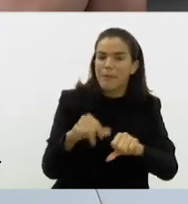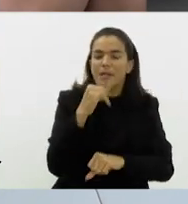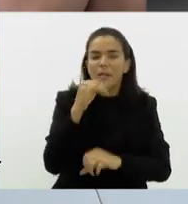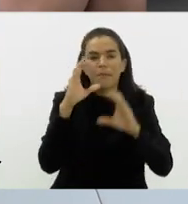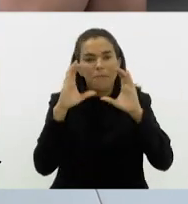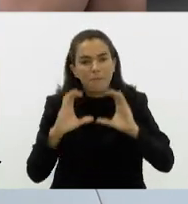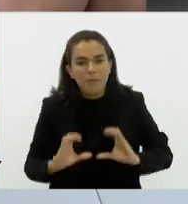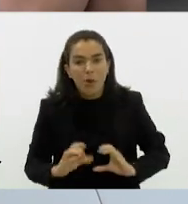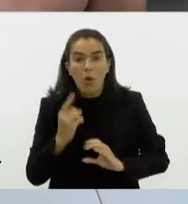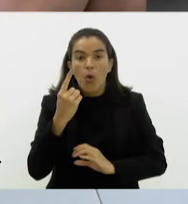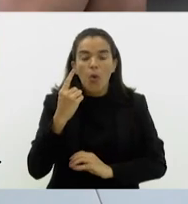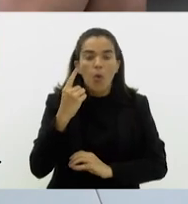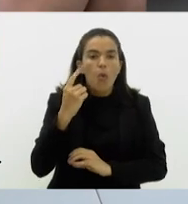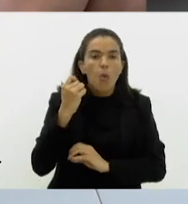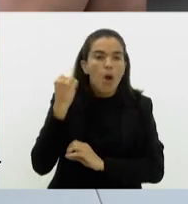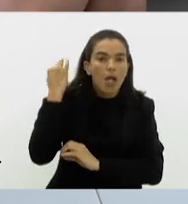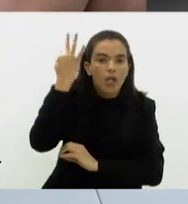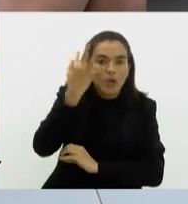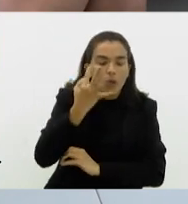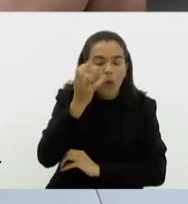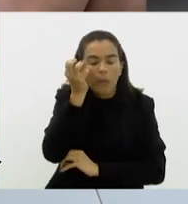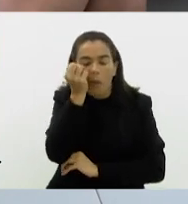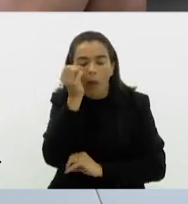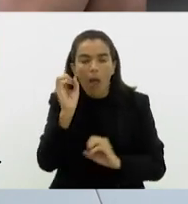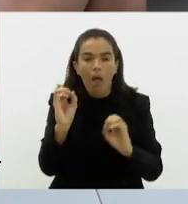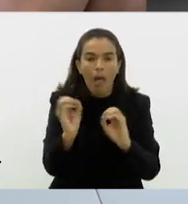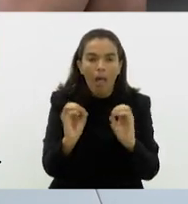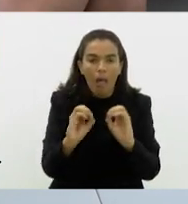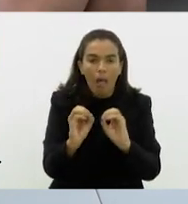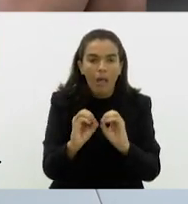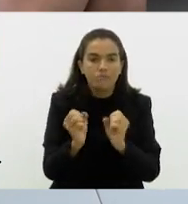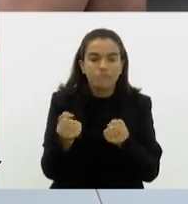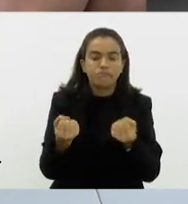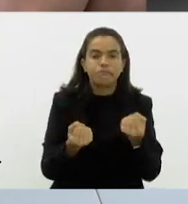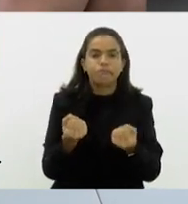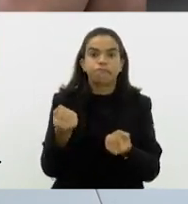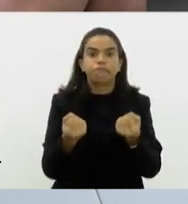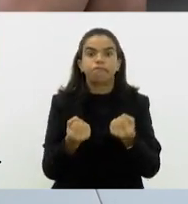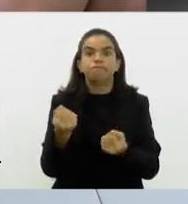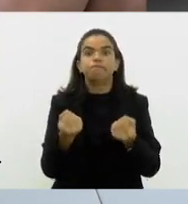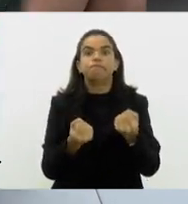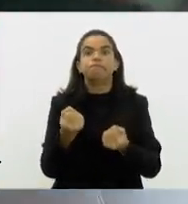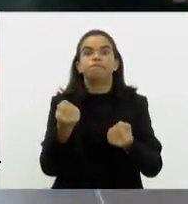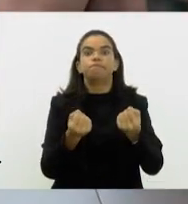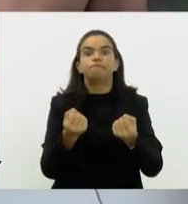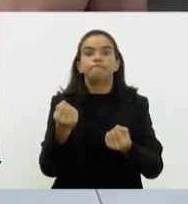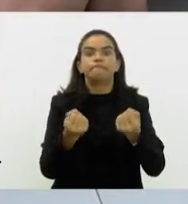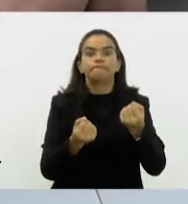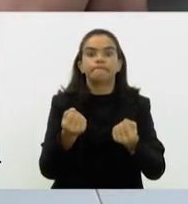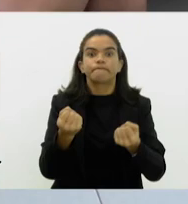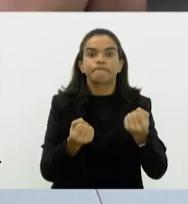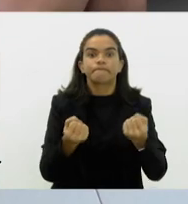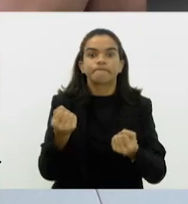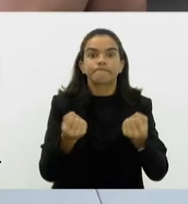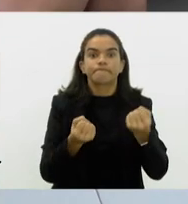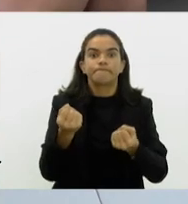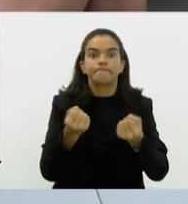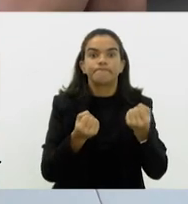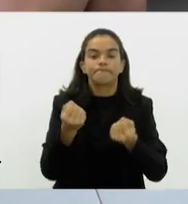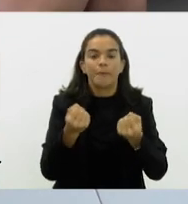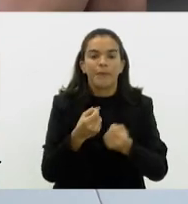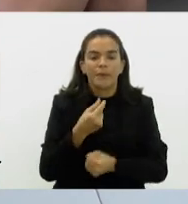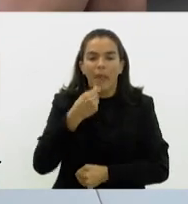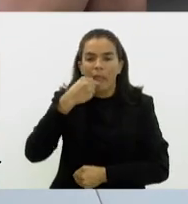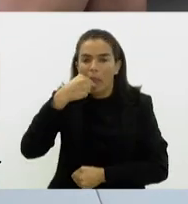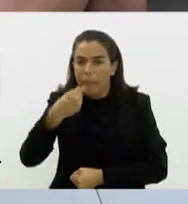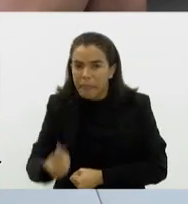que fica uma noite sem dormir e pega o volante, possivelmente, se ele fizer um teste de medir